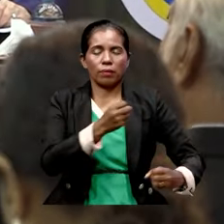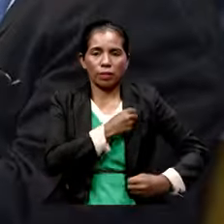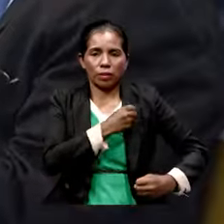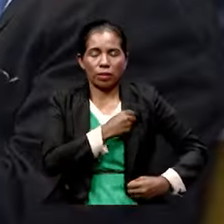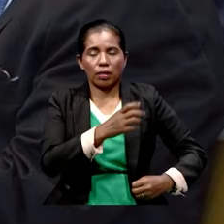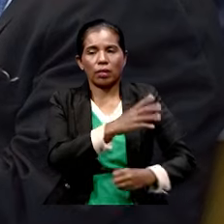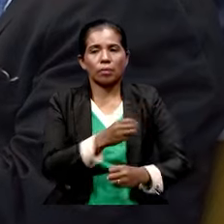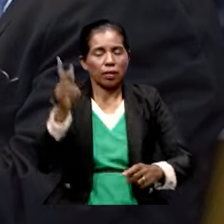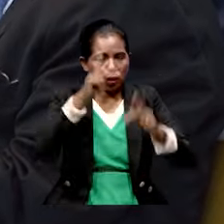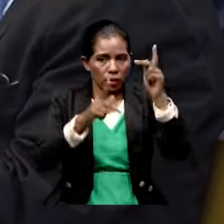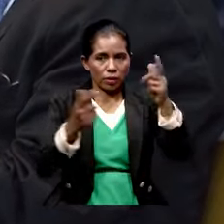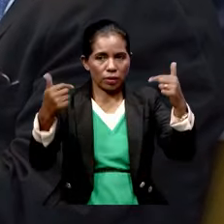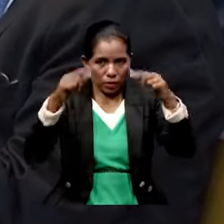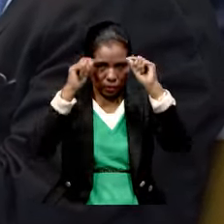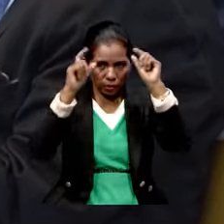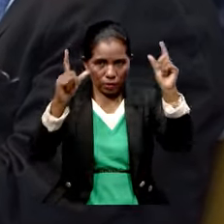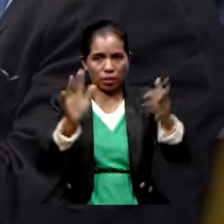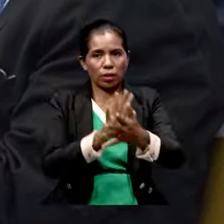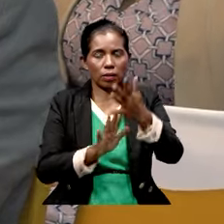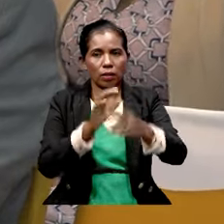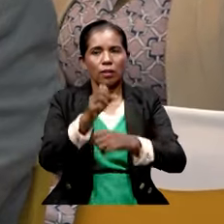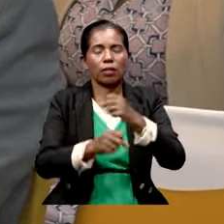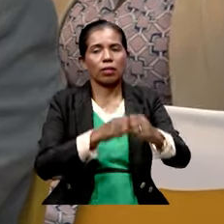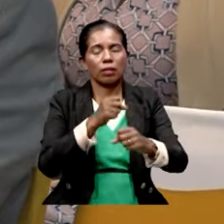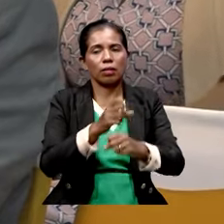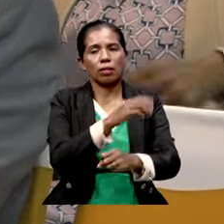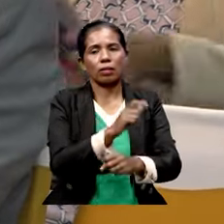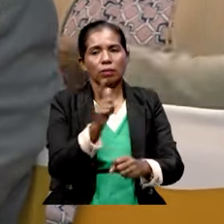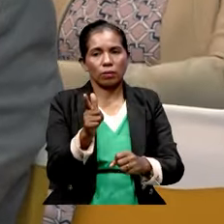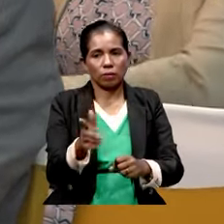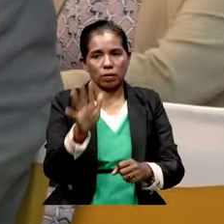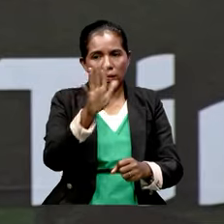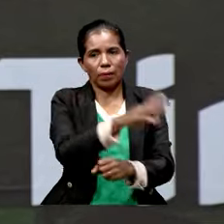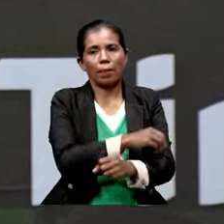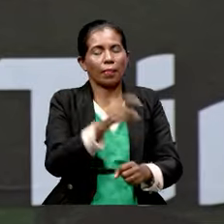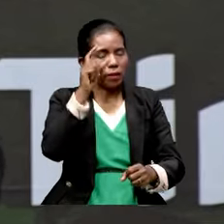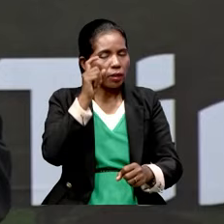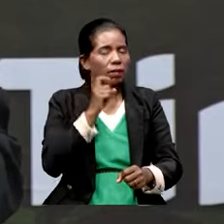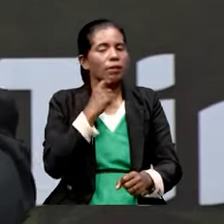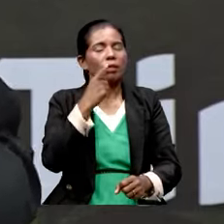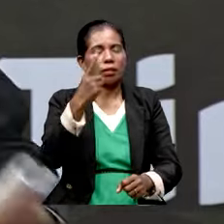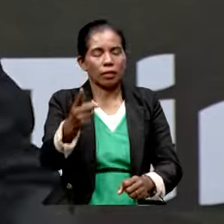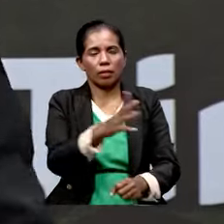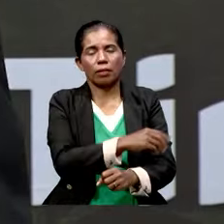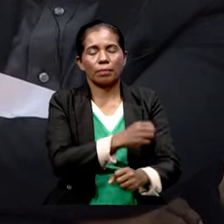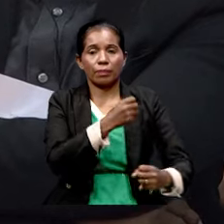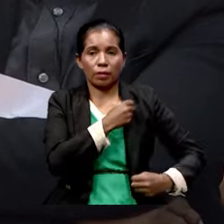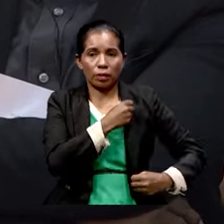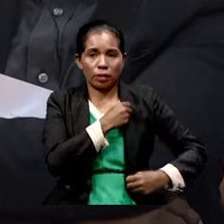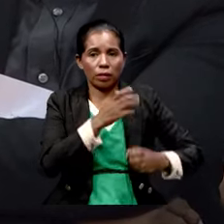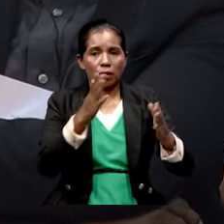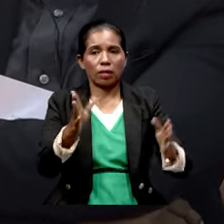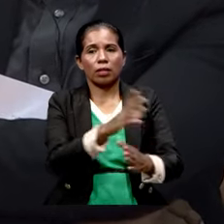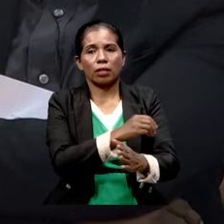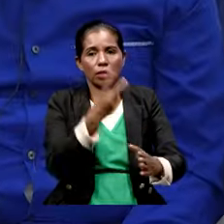e Timor-Leste e âmbito celebração aniversário Interfet, para a Rua Nuresen Lima. Nunes Sanana afirma, Interfet sai modelo para operação